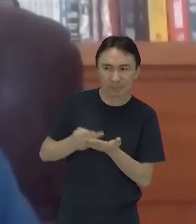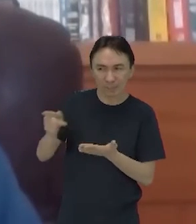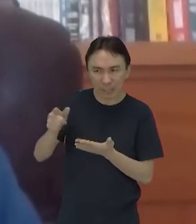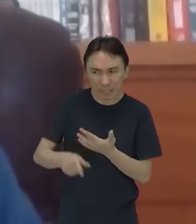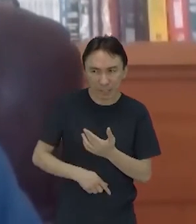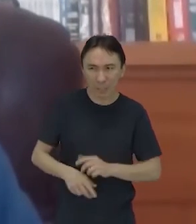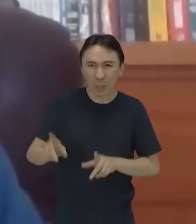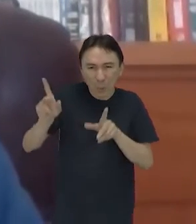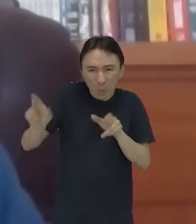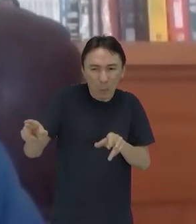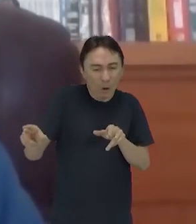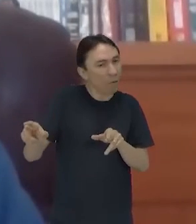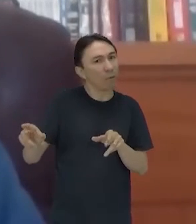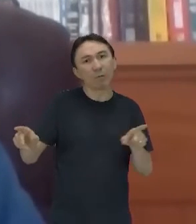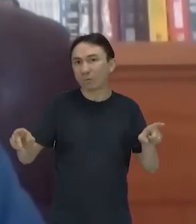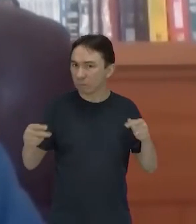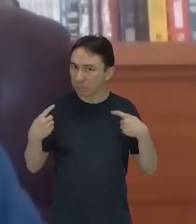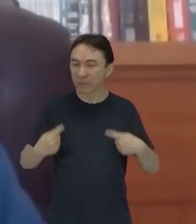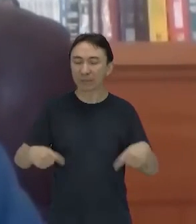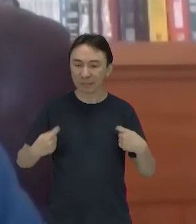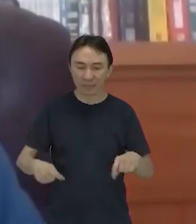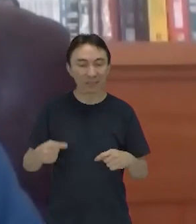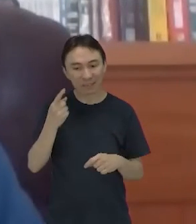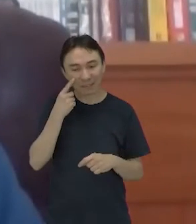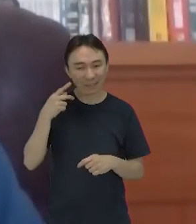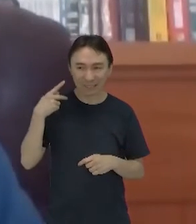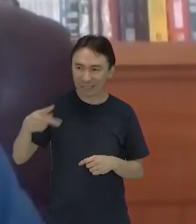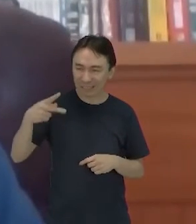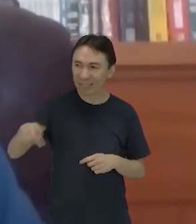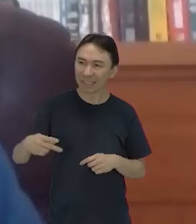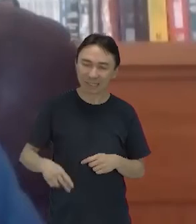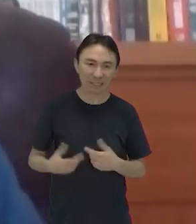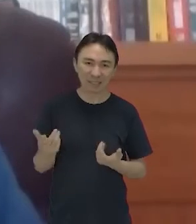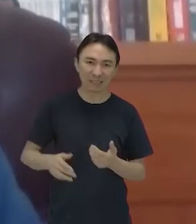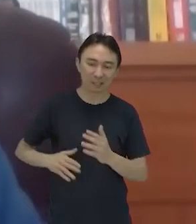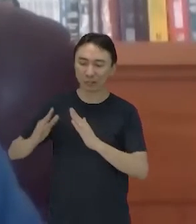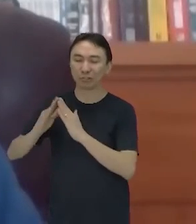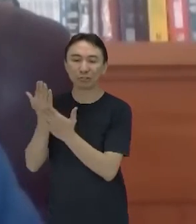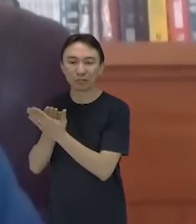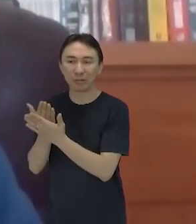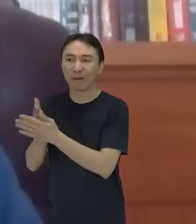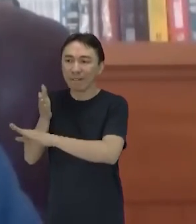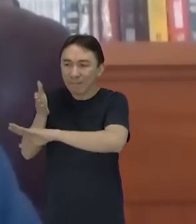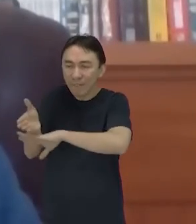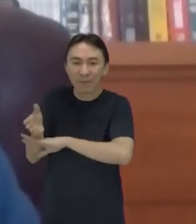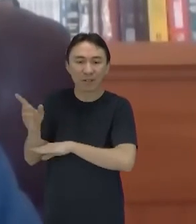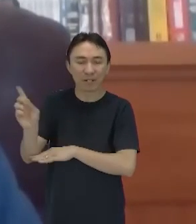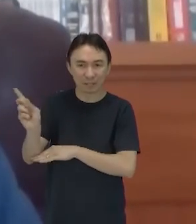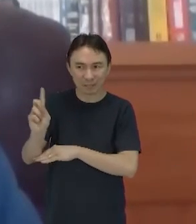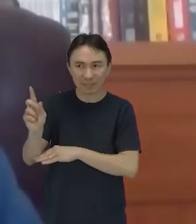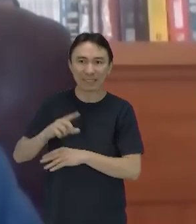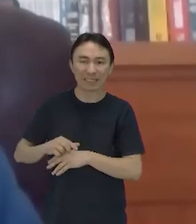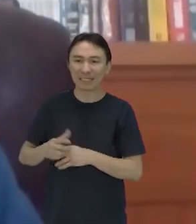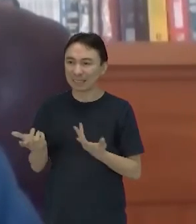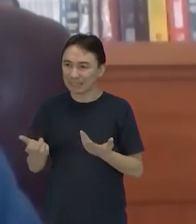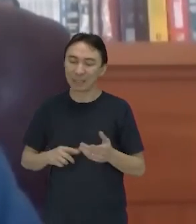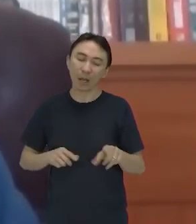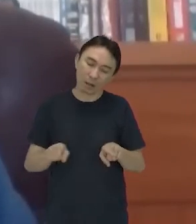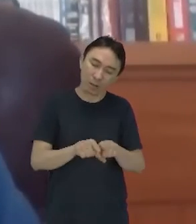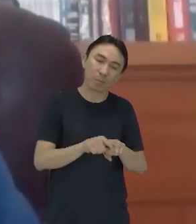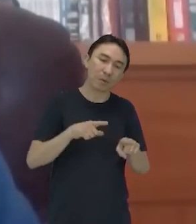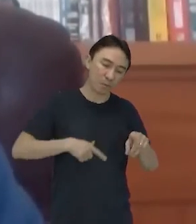fazer com que o português desses personagens que não foram para a escola seja tão ruim quanto o inglês deles no